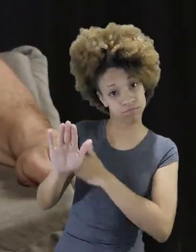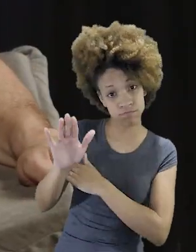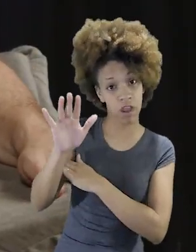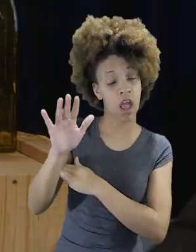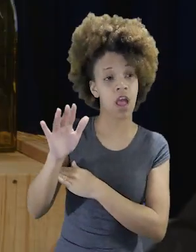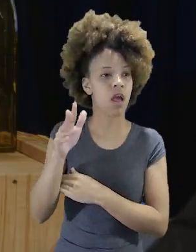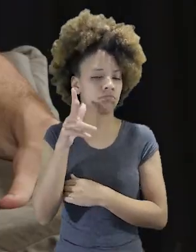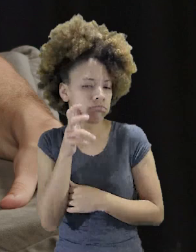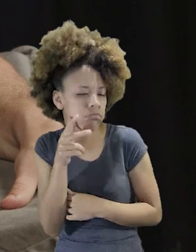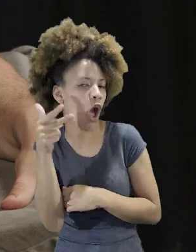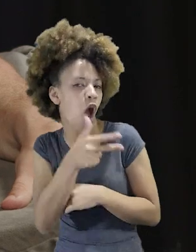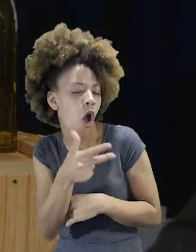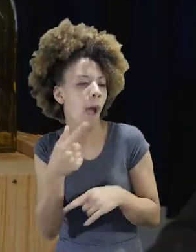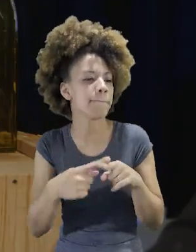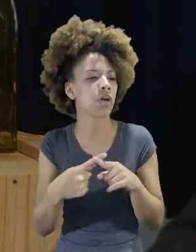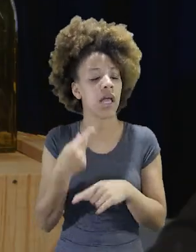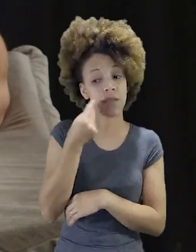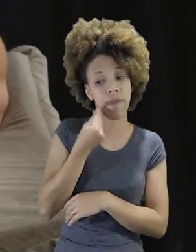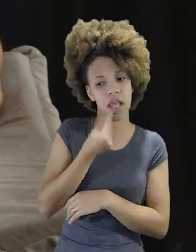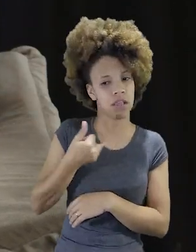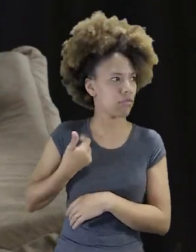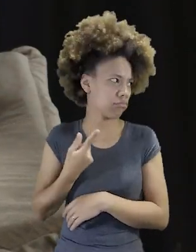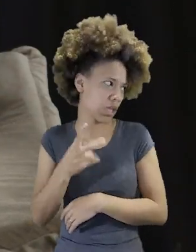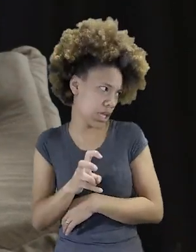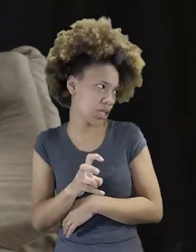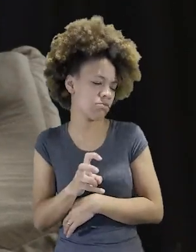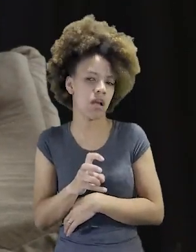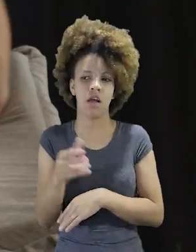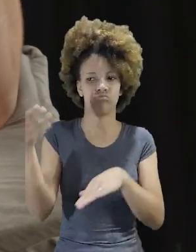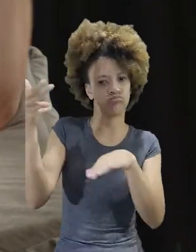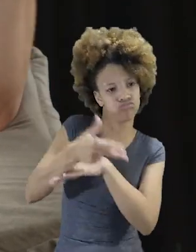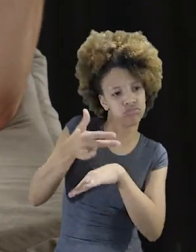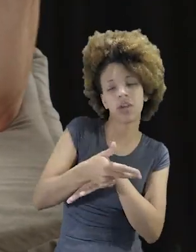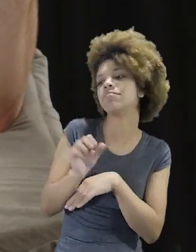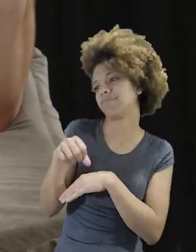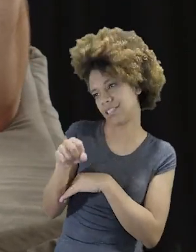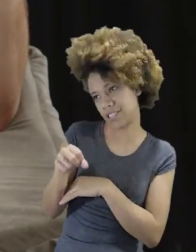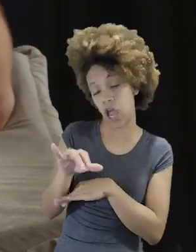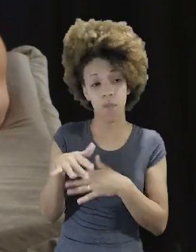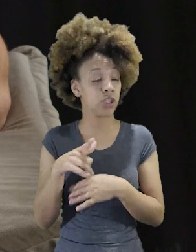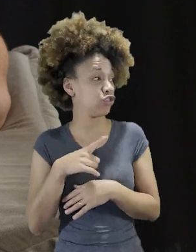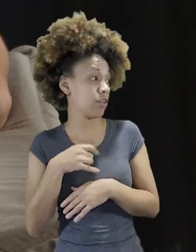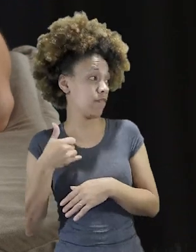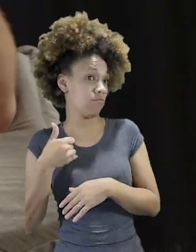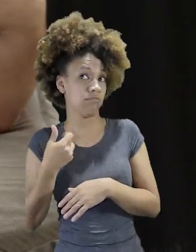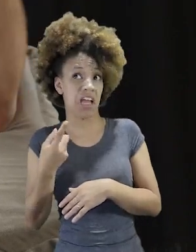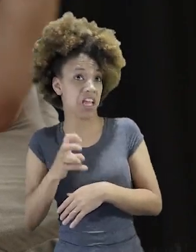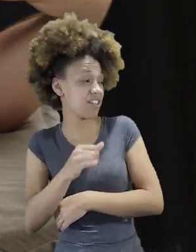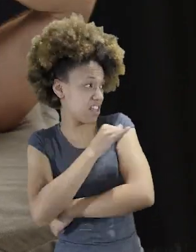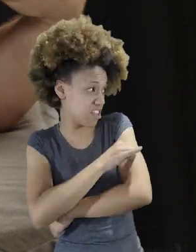tia 15 anos de idade eu quero que tava fazia sentido quando tinha 15 anos de idade morava no Rio de Janeiro tava um sonho que pá não tinha rap na minha vida